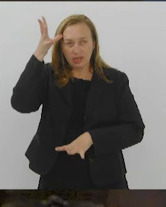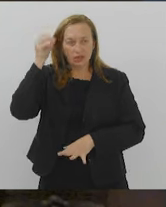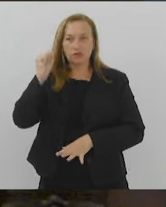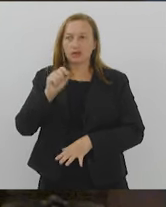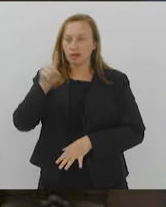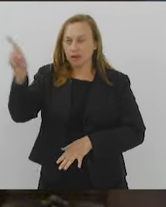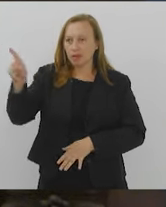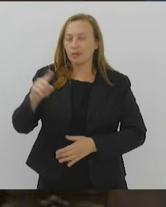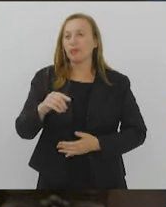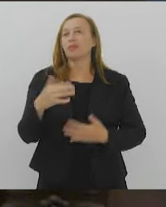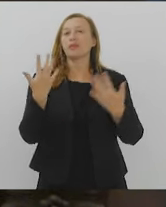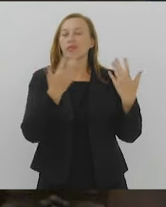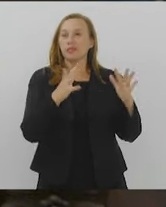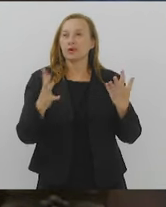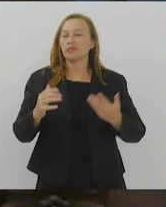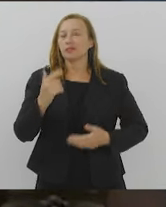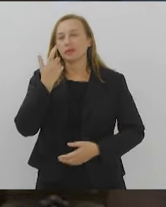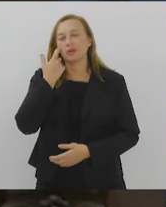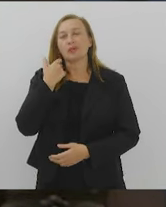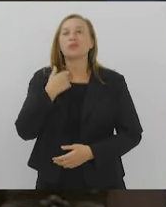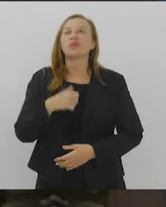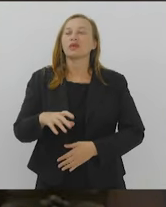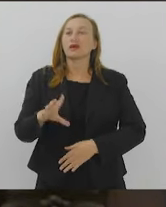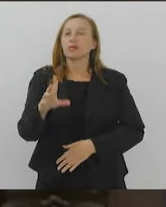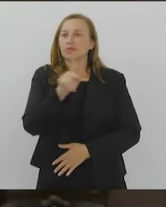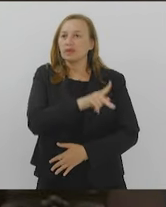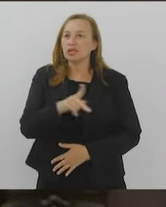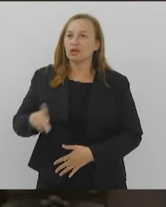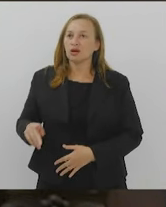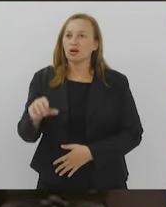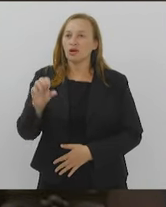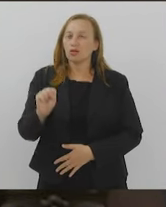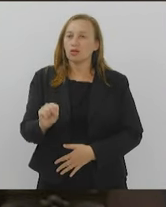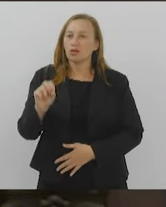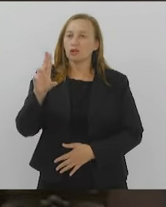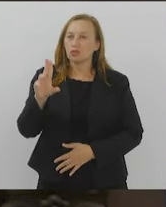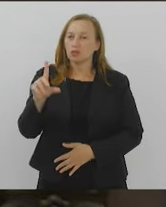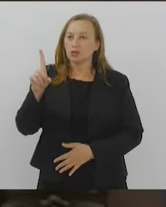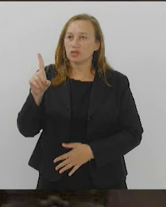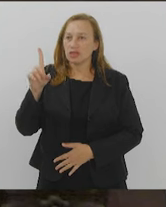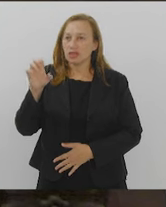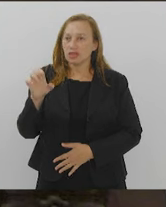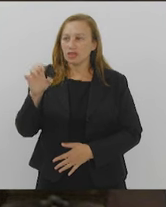Um prazer imenso. O nosso presidente da Sudeste, Marcos Santos.